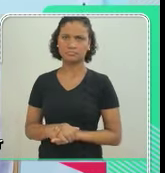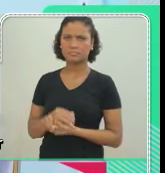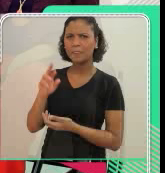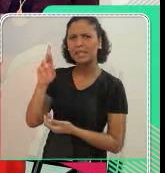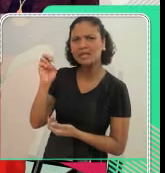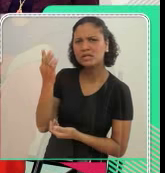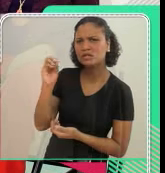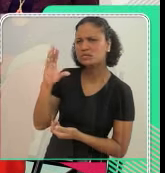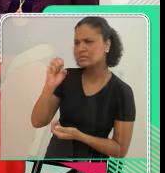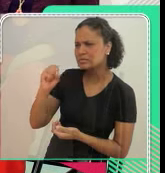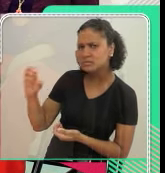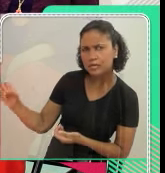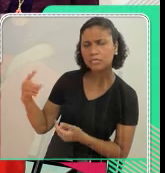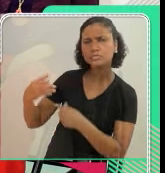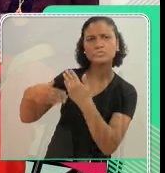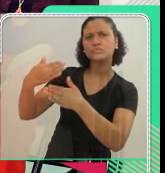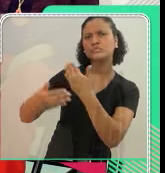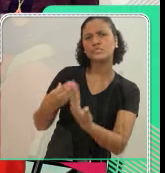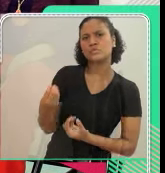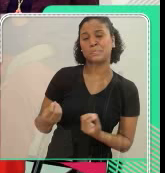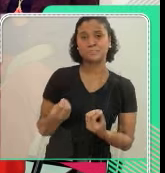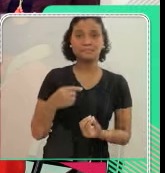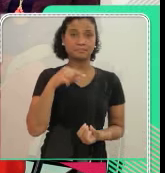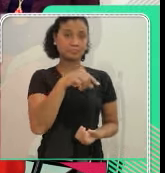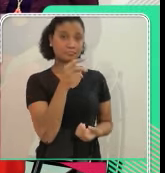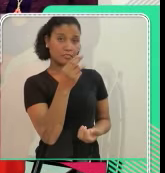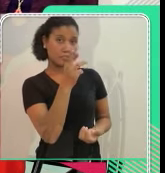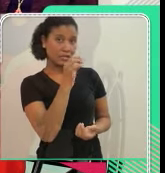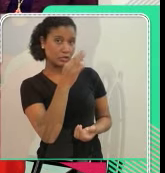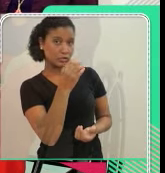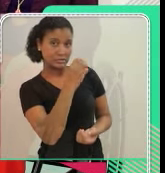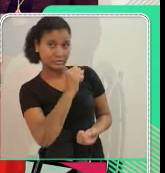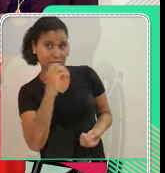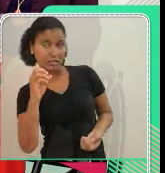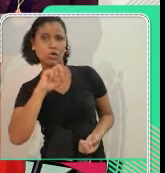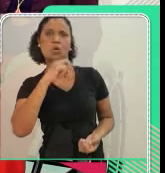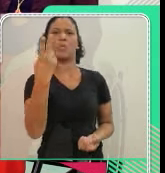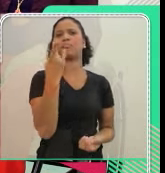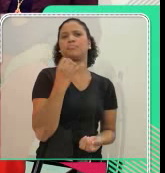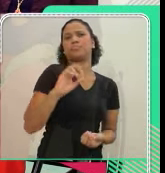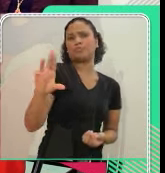confirmar ou comprovar que não vai haver um prejuízo. Um retrocesso. Né? Ou